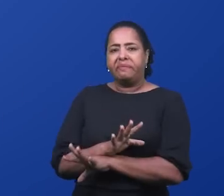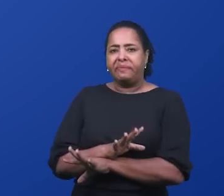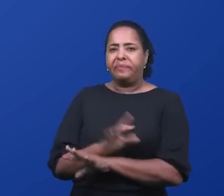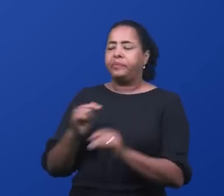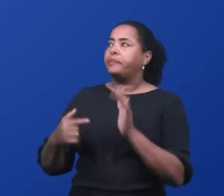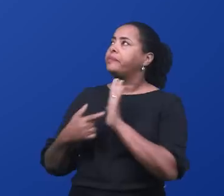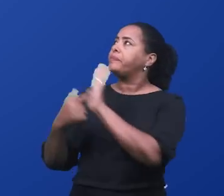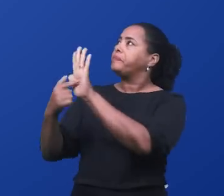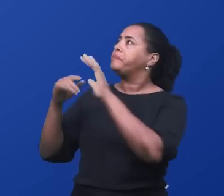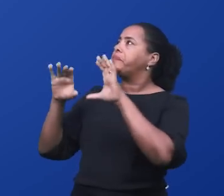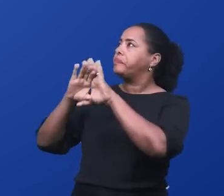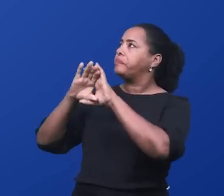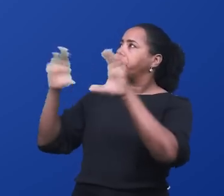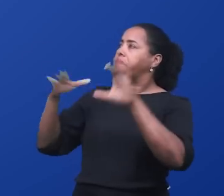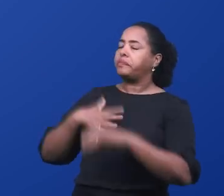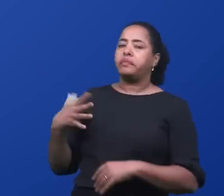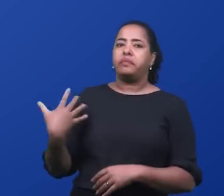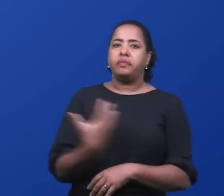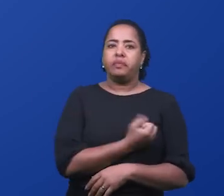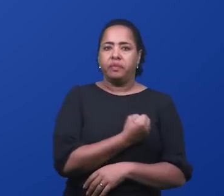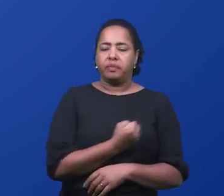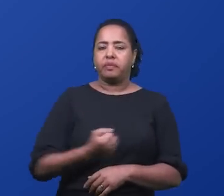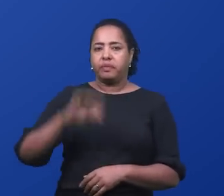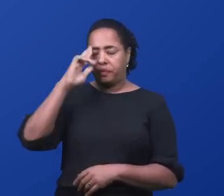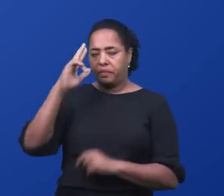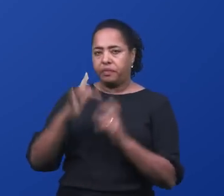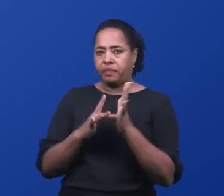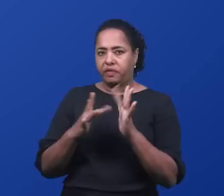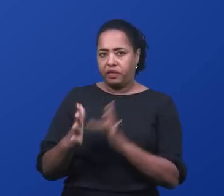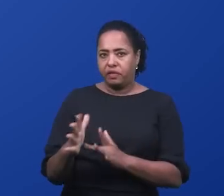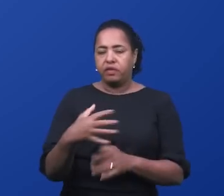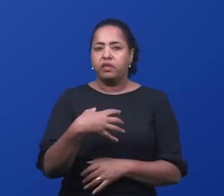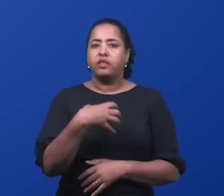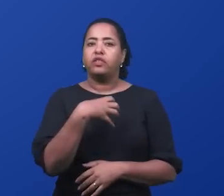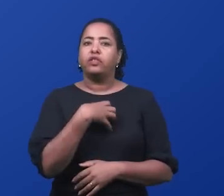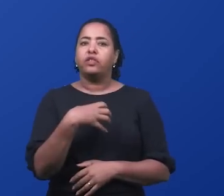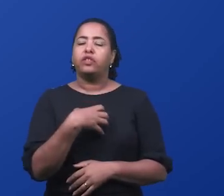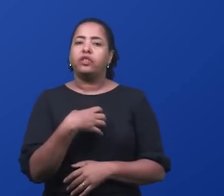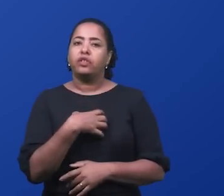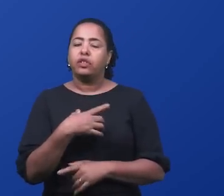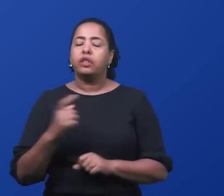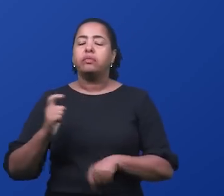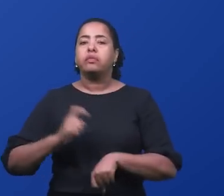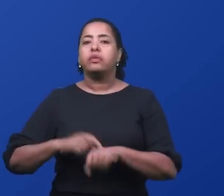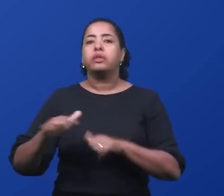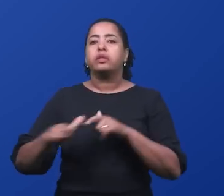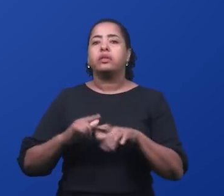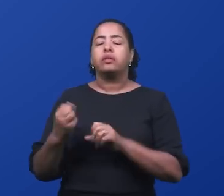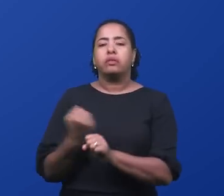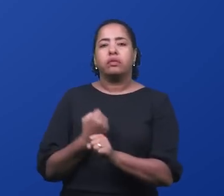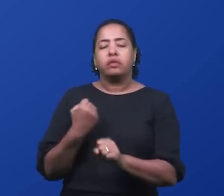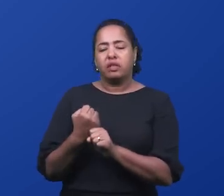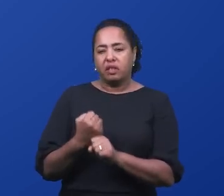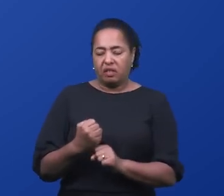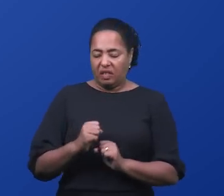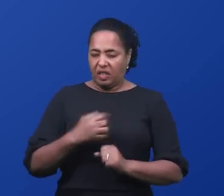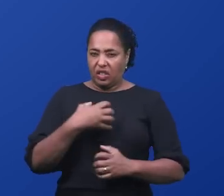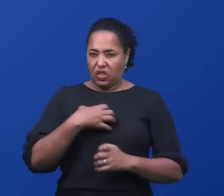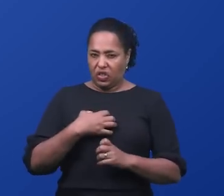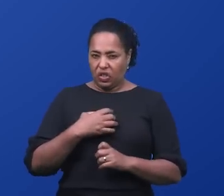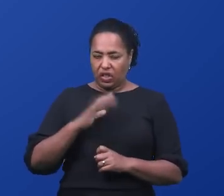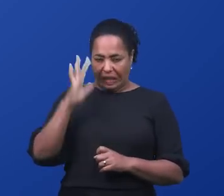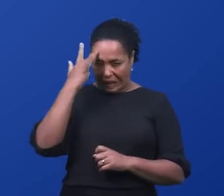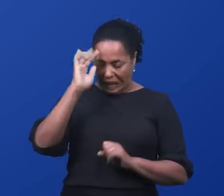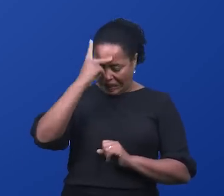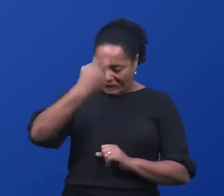obra redentora, para a salvação, para o Senhor Jesus. De maneira que o realizar dessa obra não é do jeito que o homem